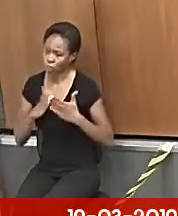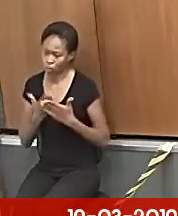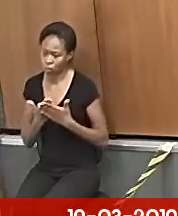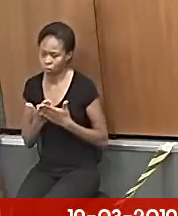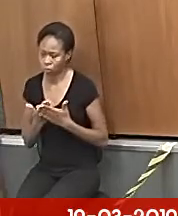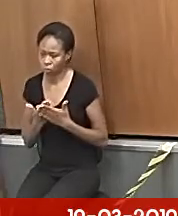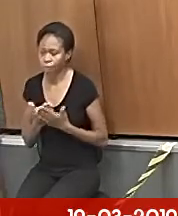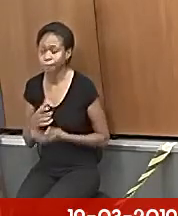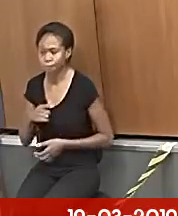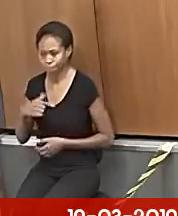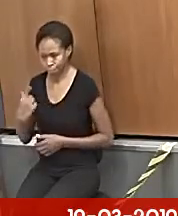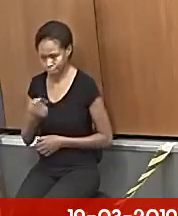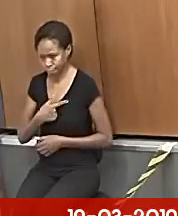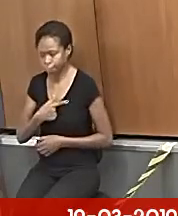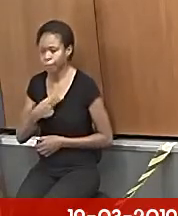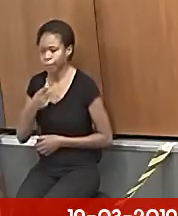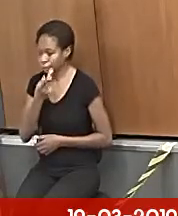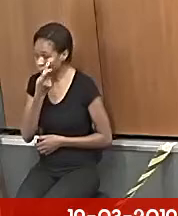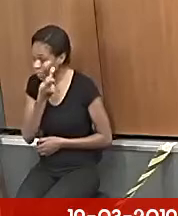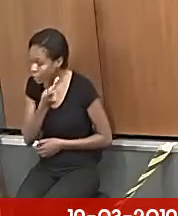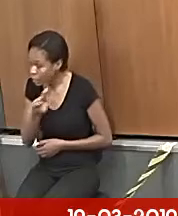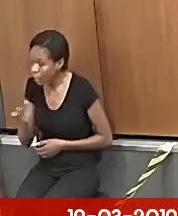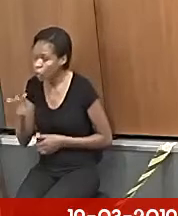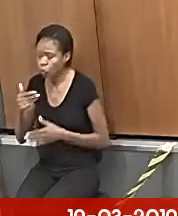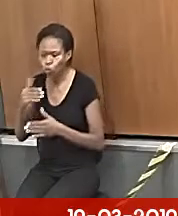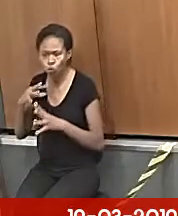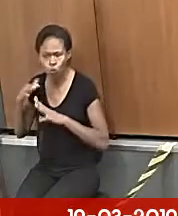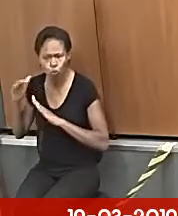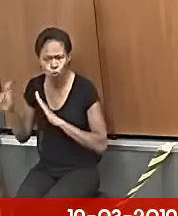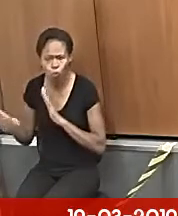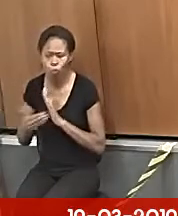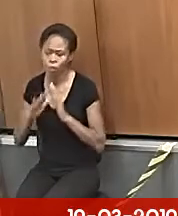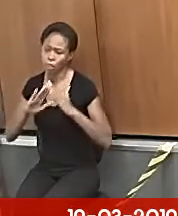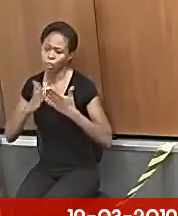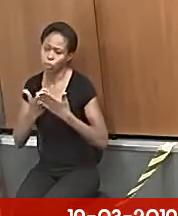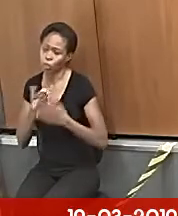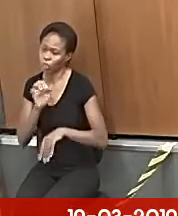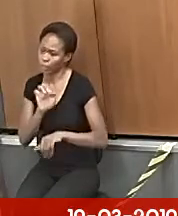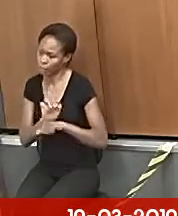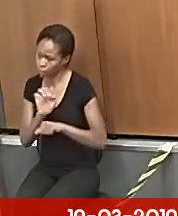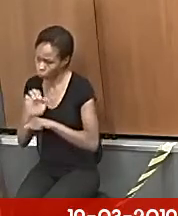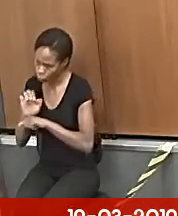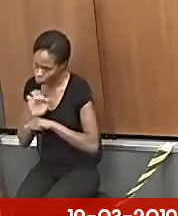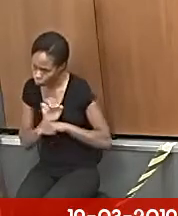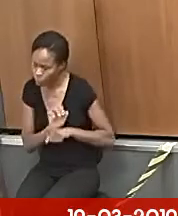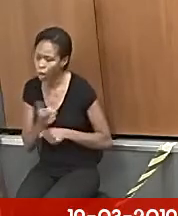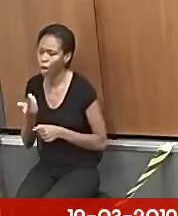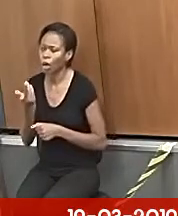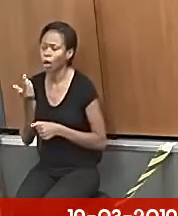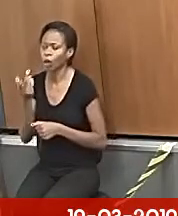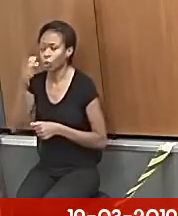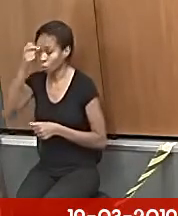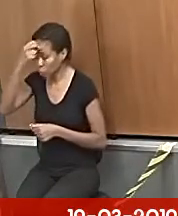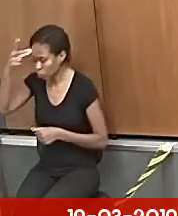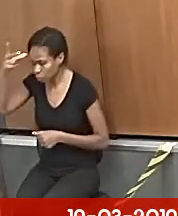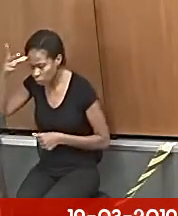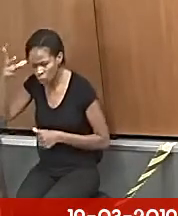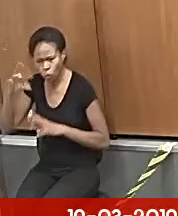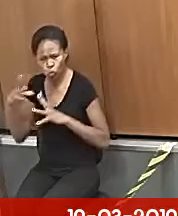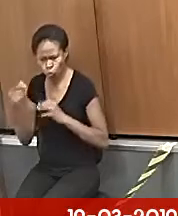todas as escolas estaduais especiais já tem requerimento pronto o que a senhora vai ficar por dentro vai